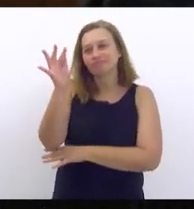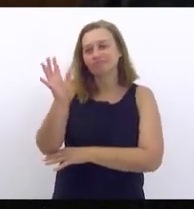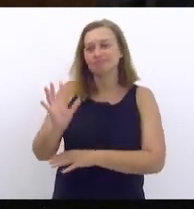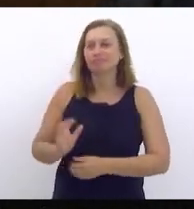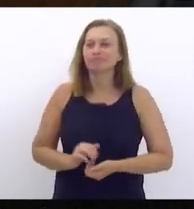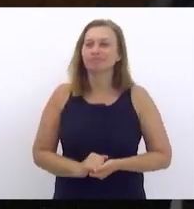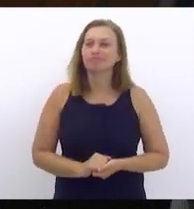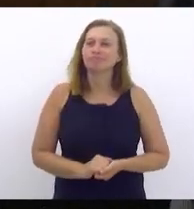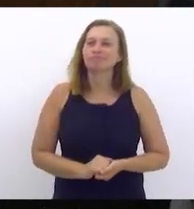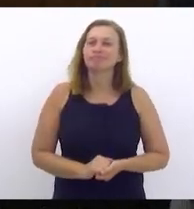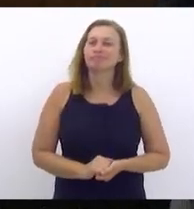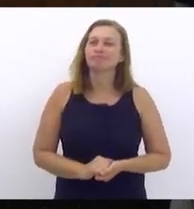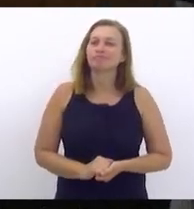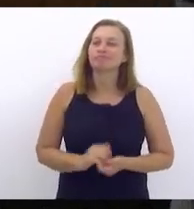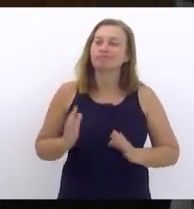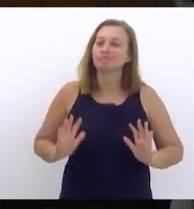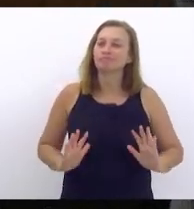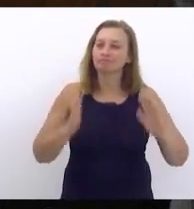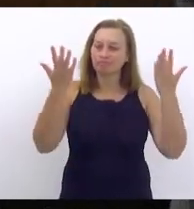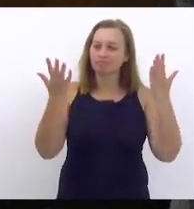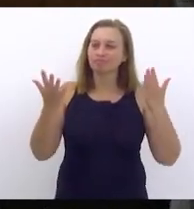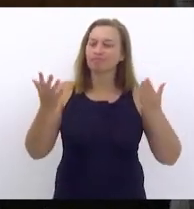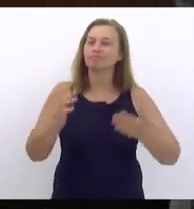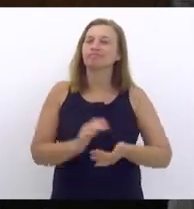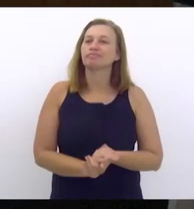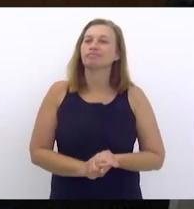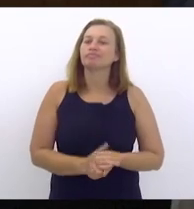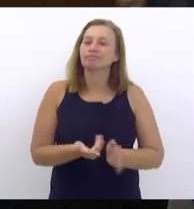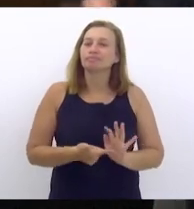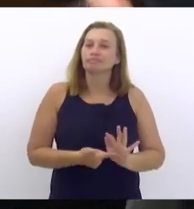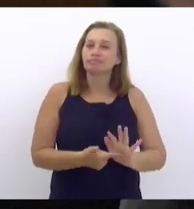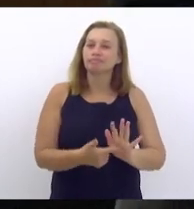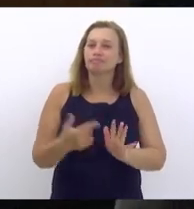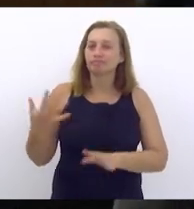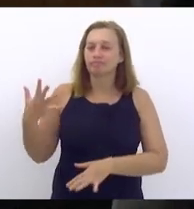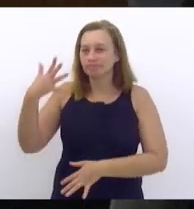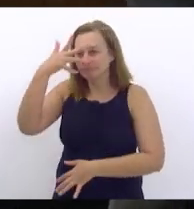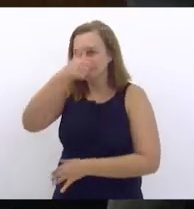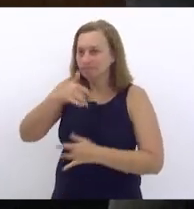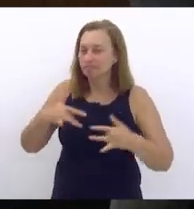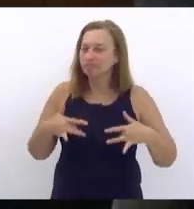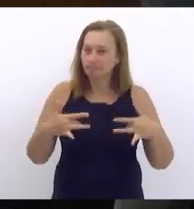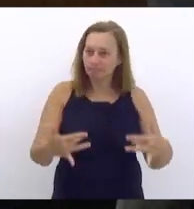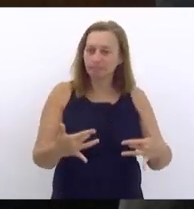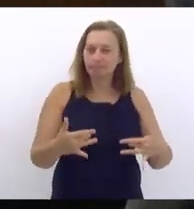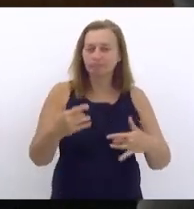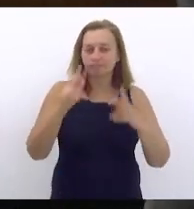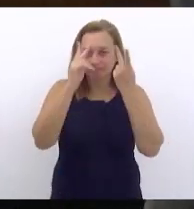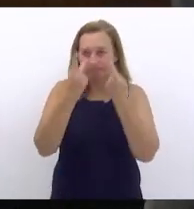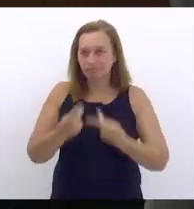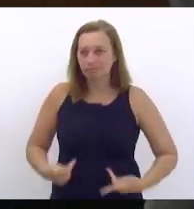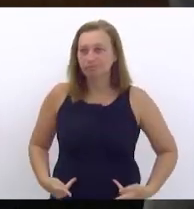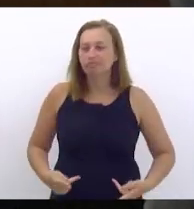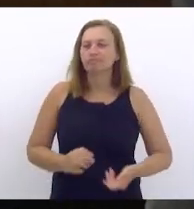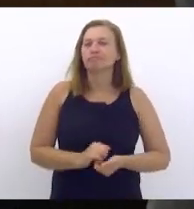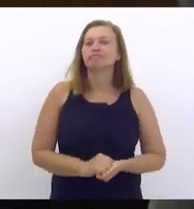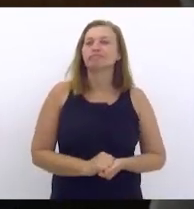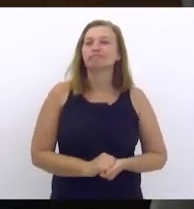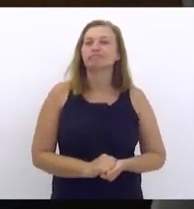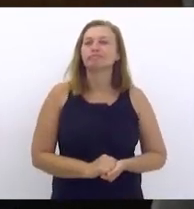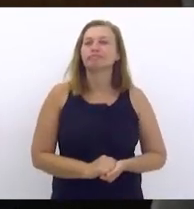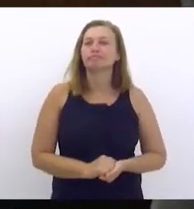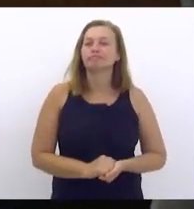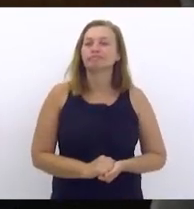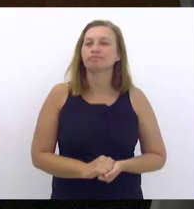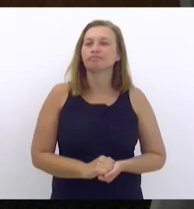comunidade, um evento que ressalta a beleza da solidariedade humana. Trago